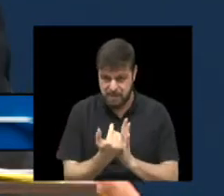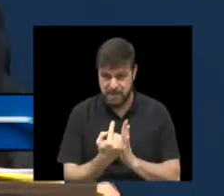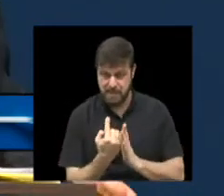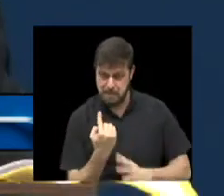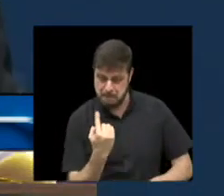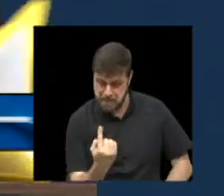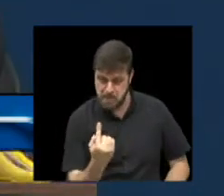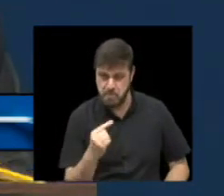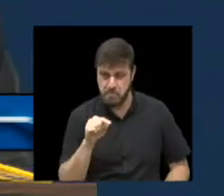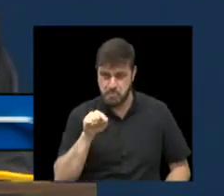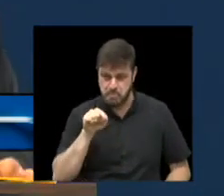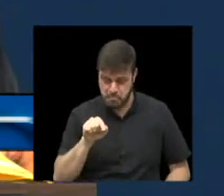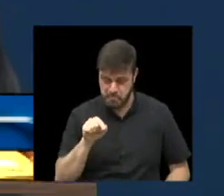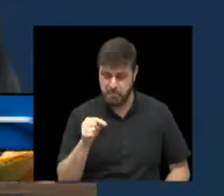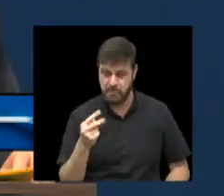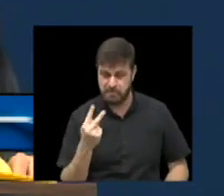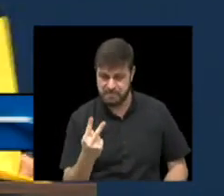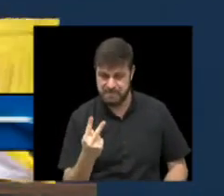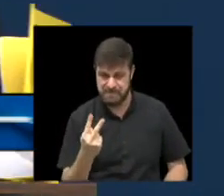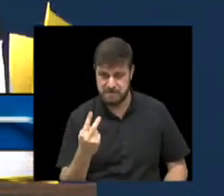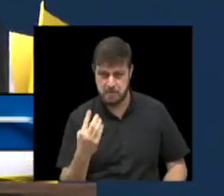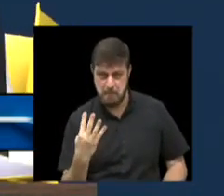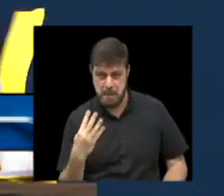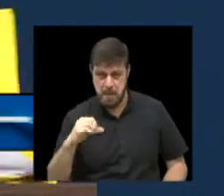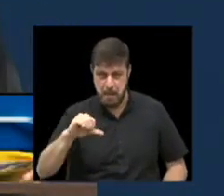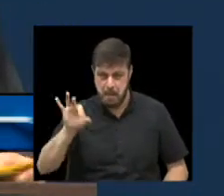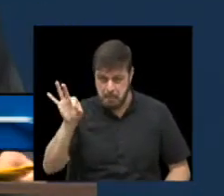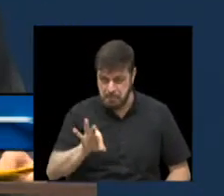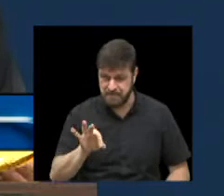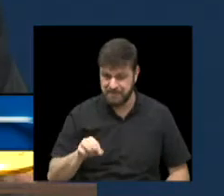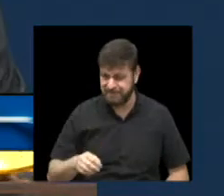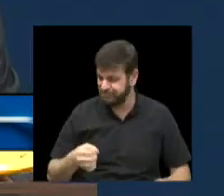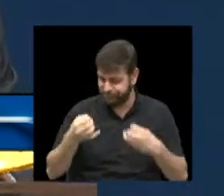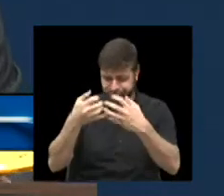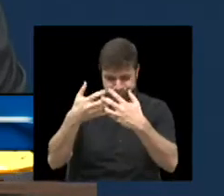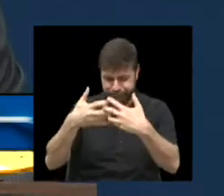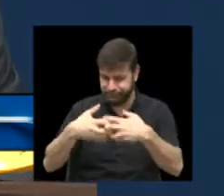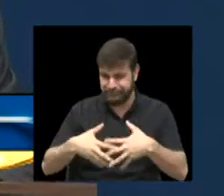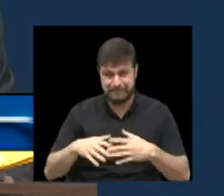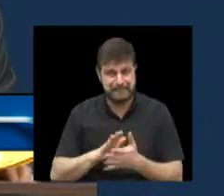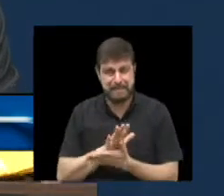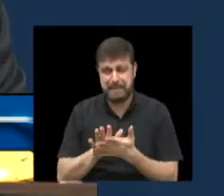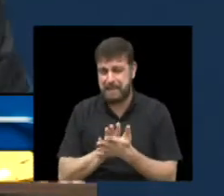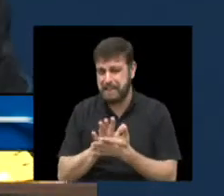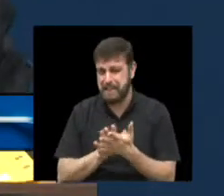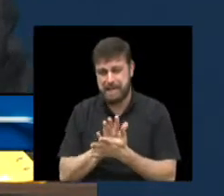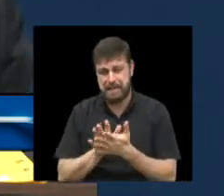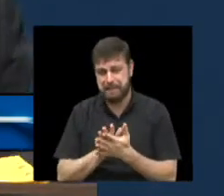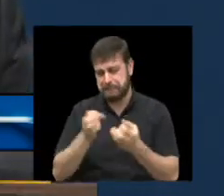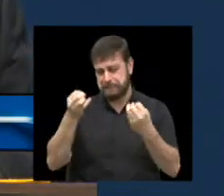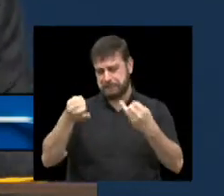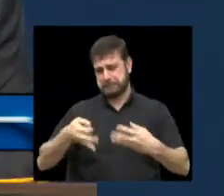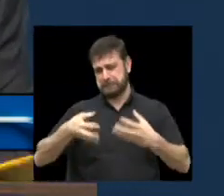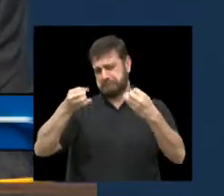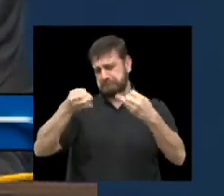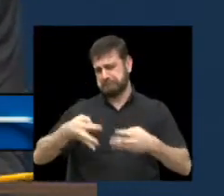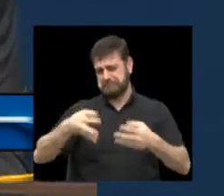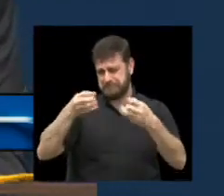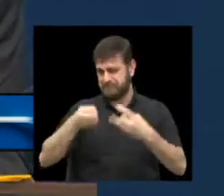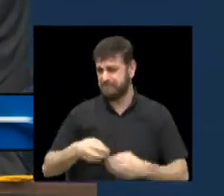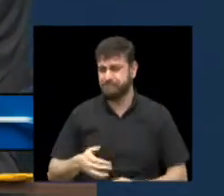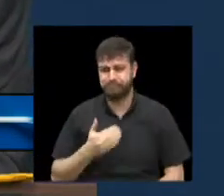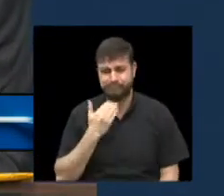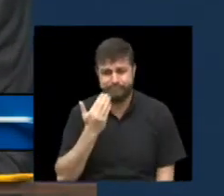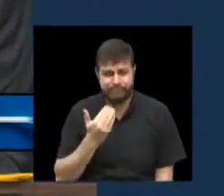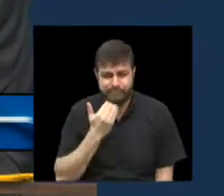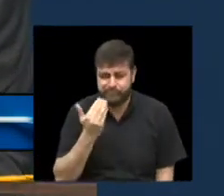1.249%. Quer dizer, eu tenho certeza absoluta que não tem nenhuma explicação cabível, na minha opinião, que explique, consiga justificar